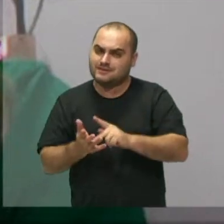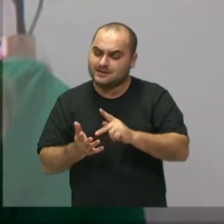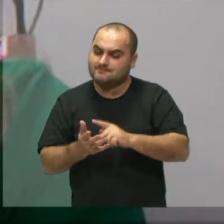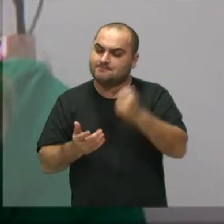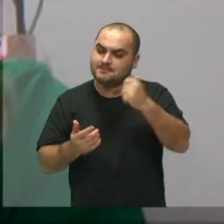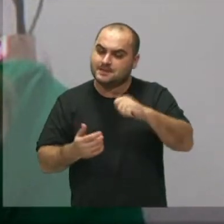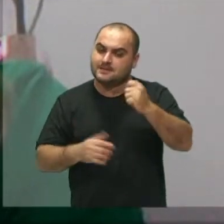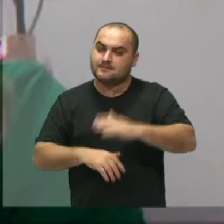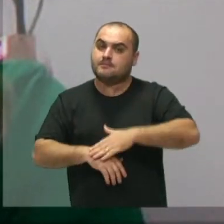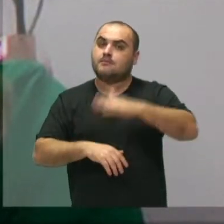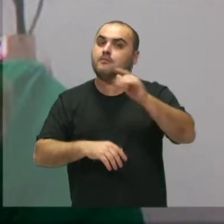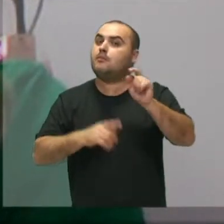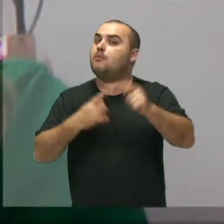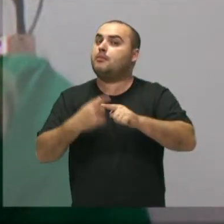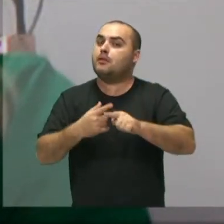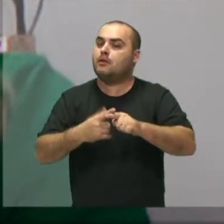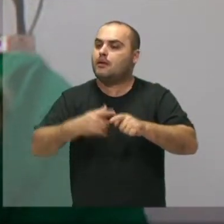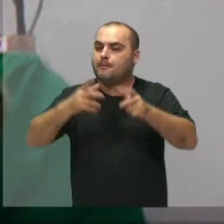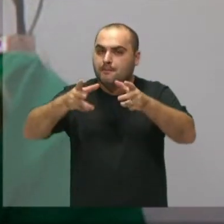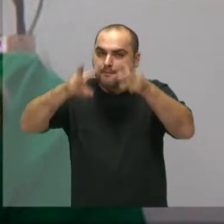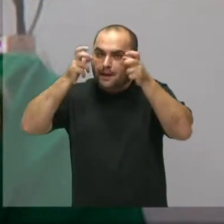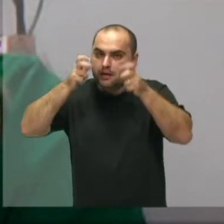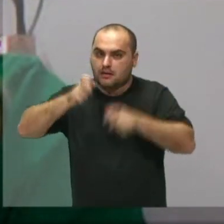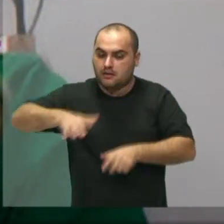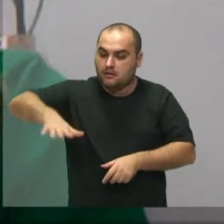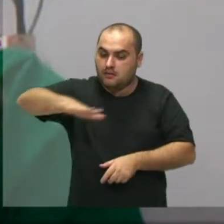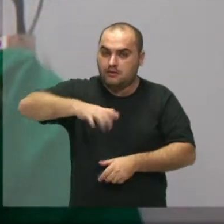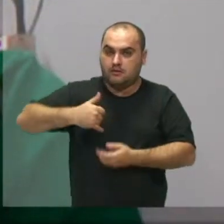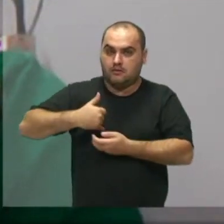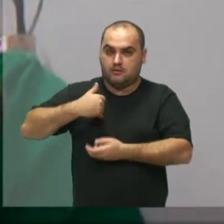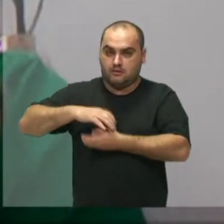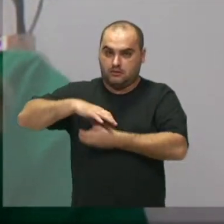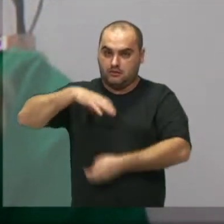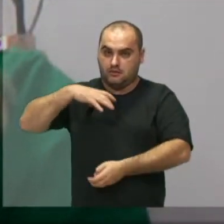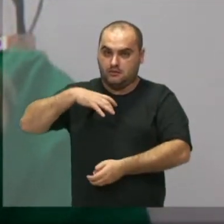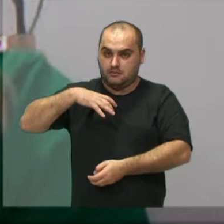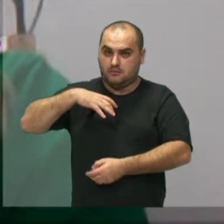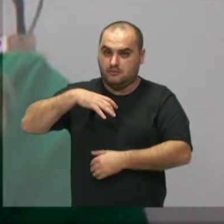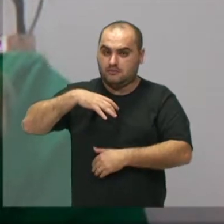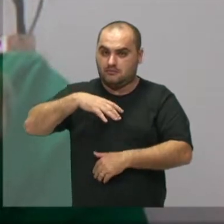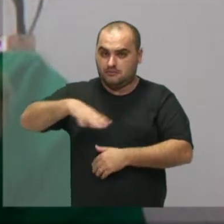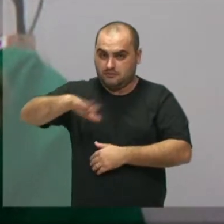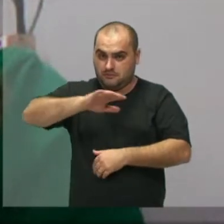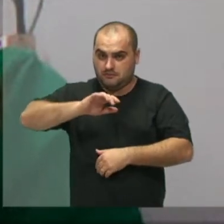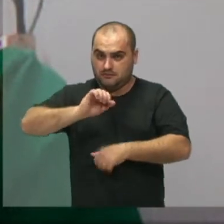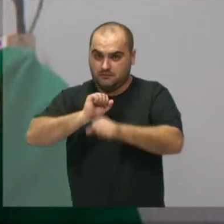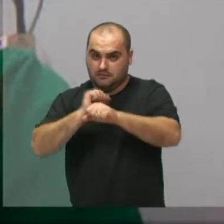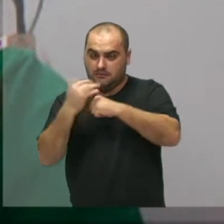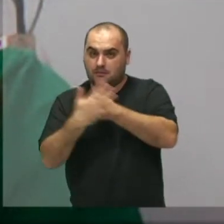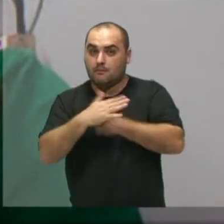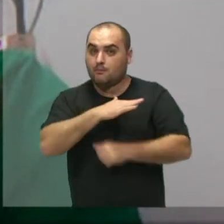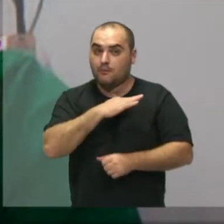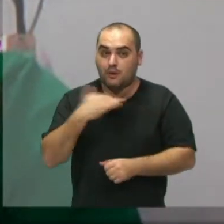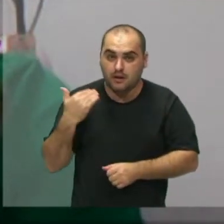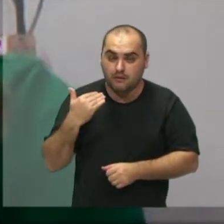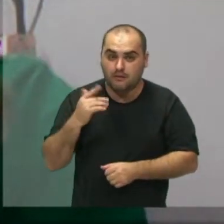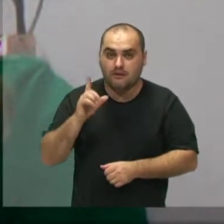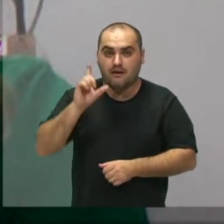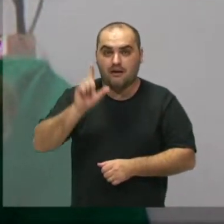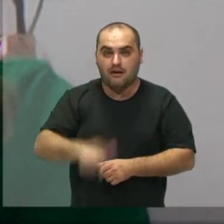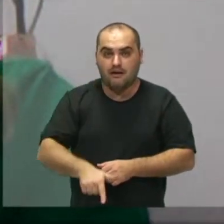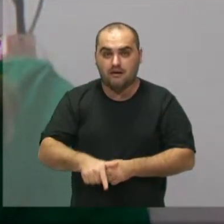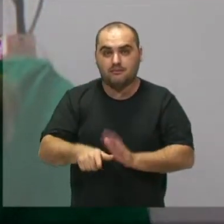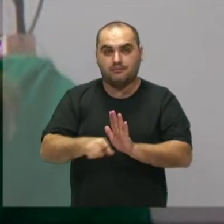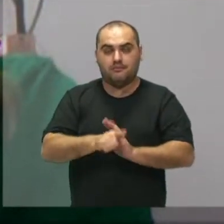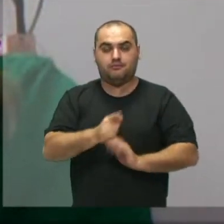eu vi que nessa pandemia a maioria dos idosos que a gente perdeu foi de infarto, não foi de Covid.